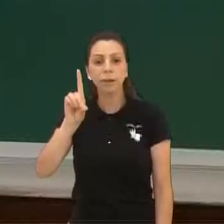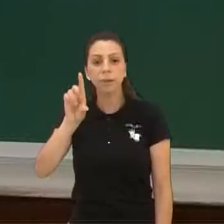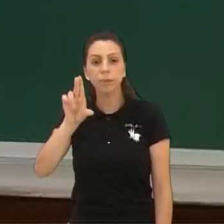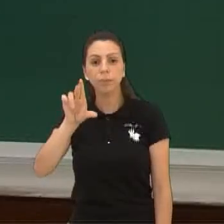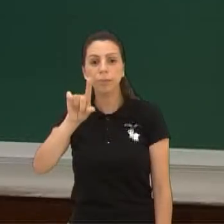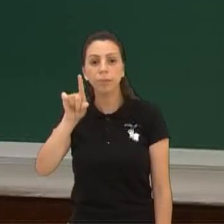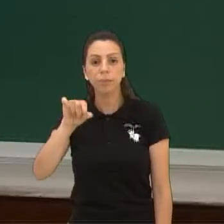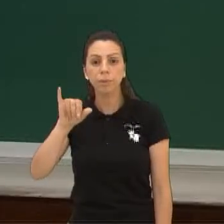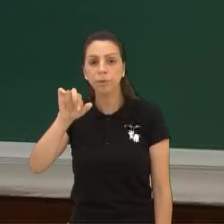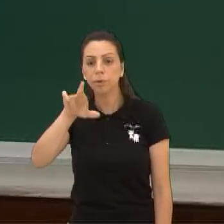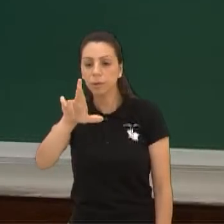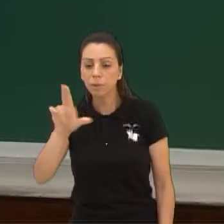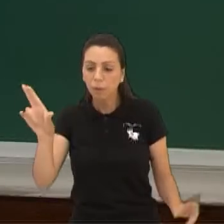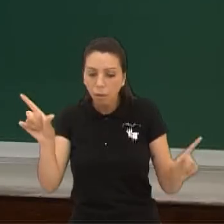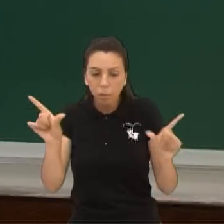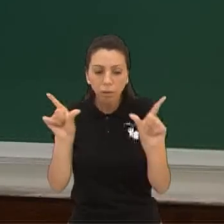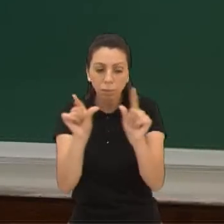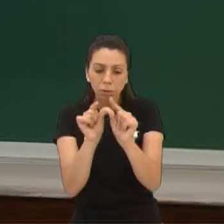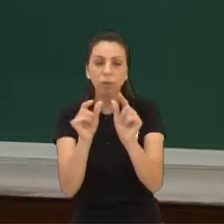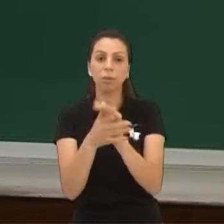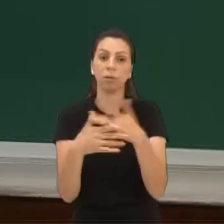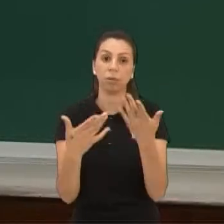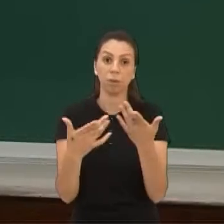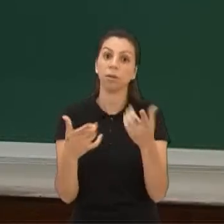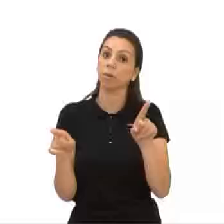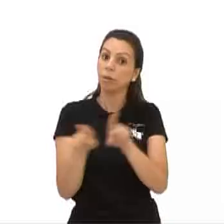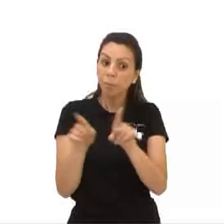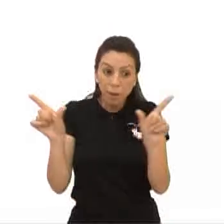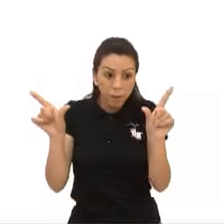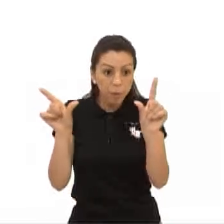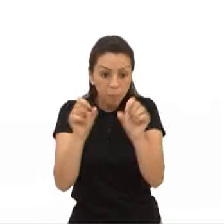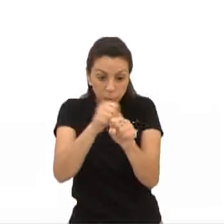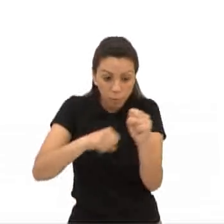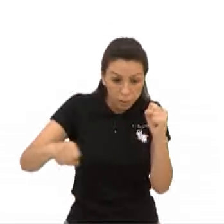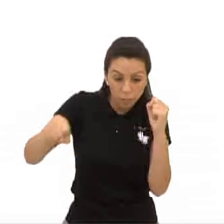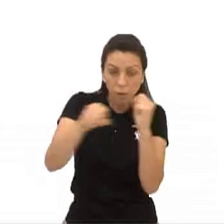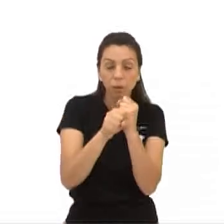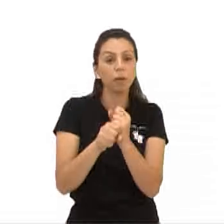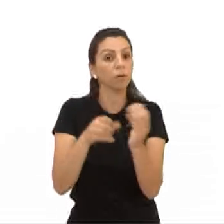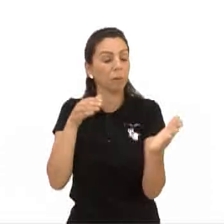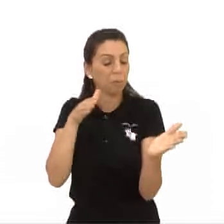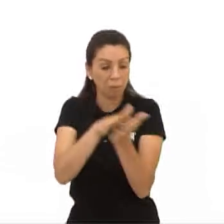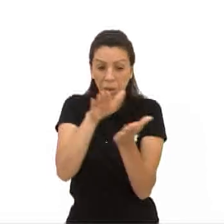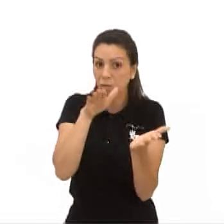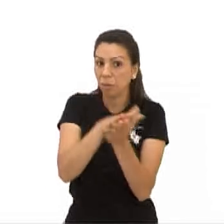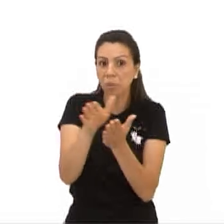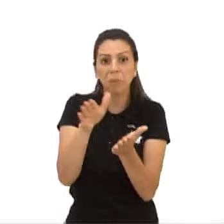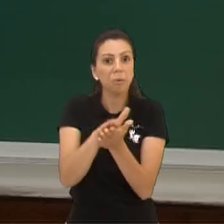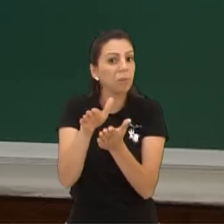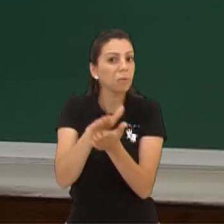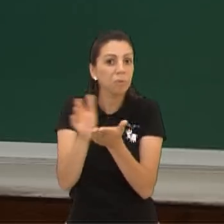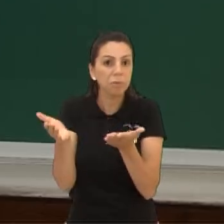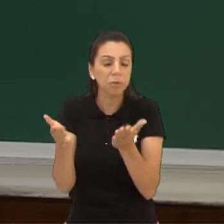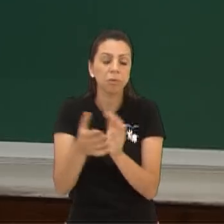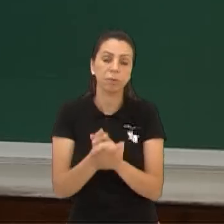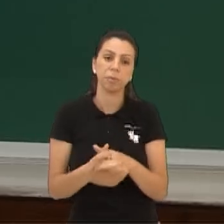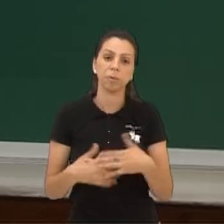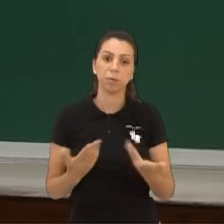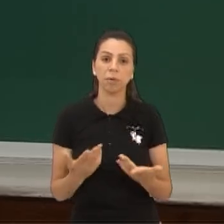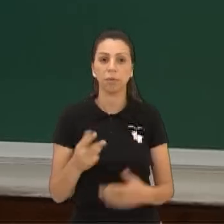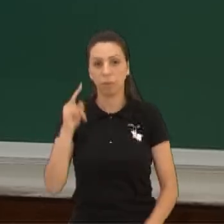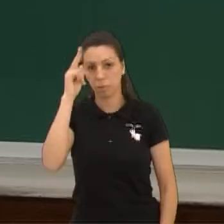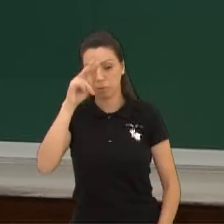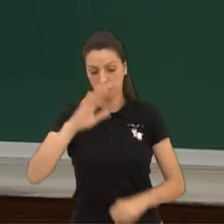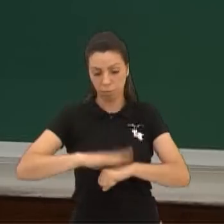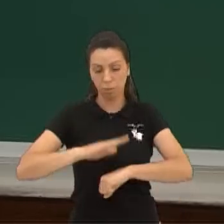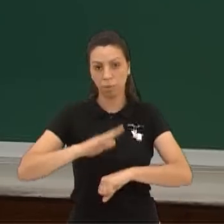consumo, né? A sociedade está muito consumista. Eu lembro na minha casa,